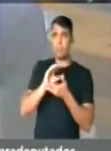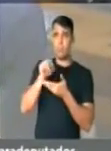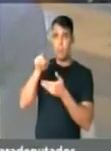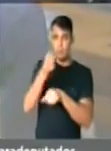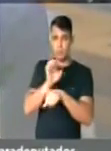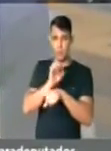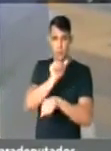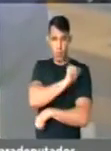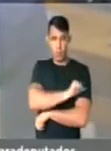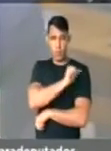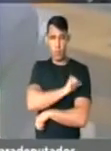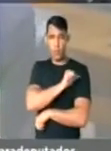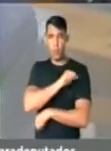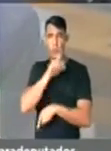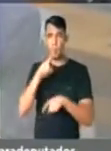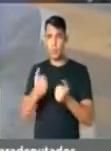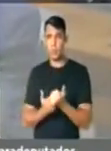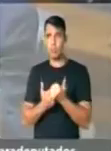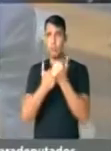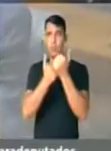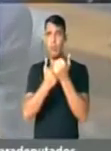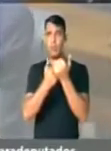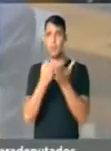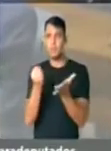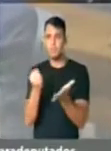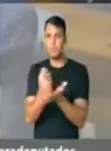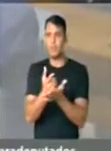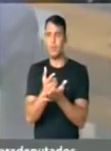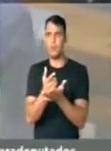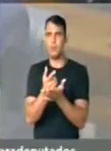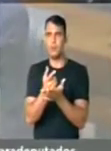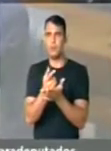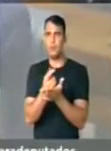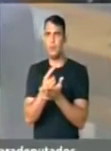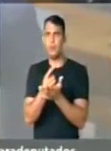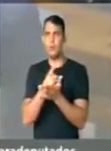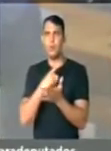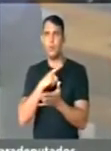Janeiro os benefícios de pagar o